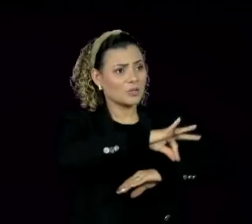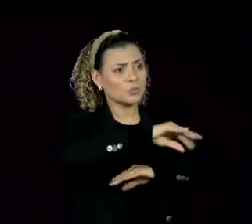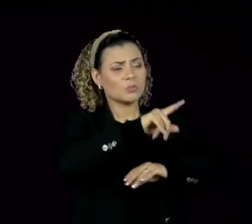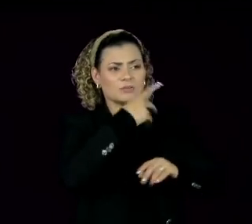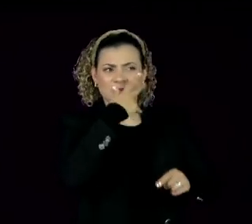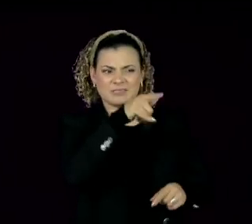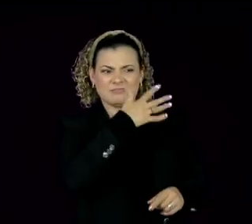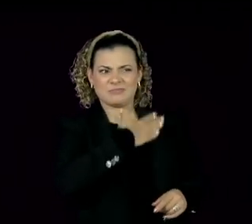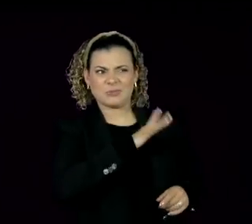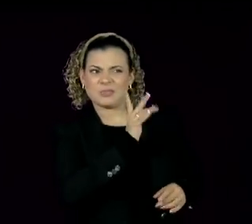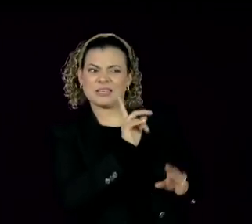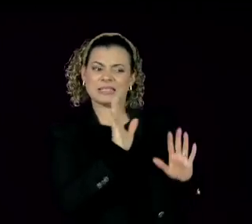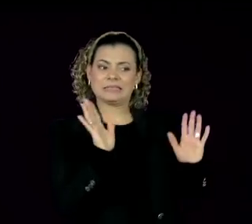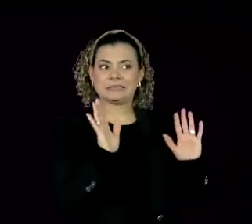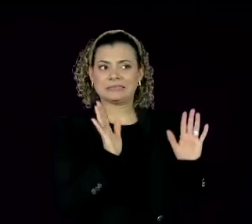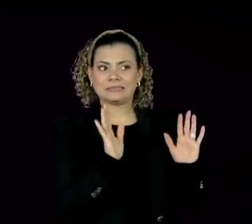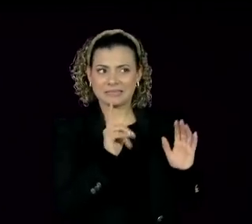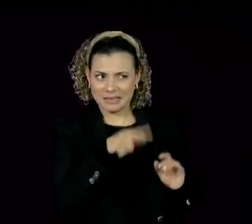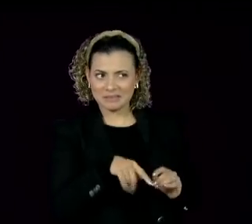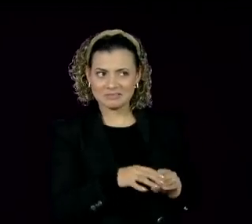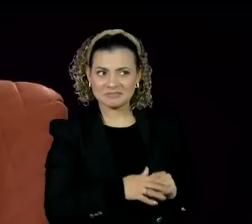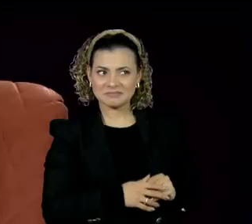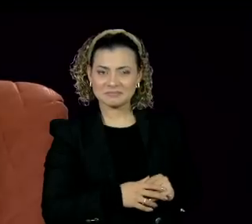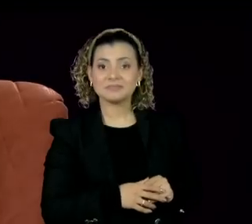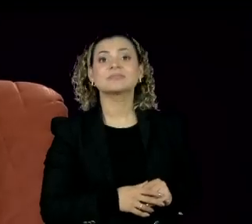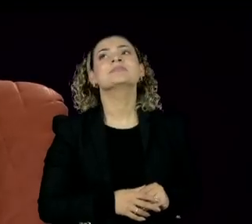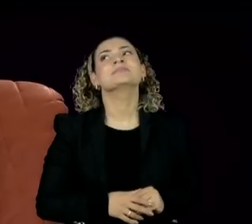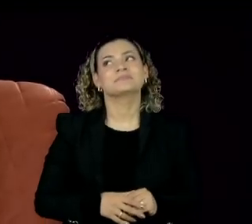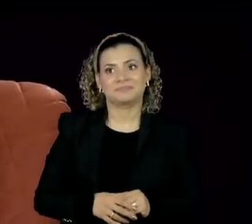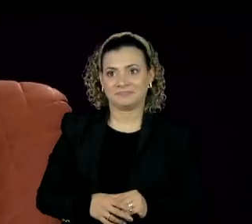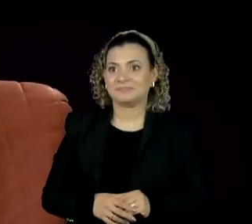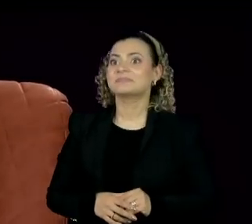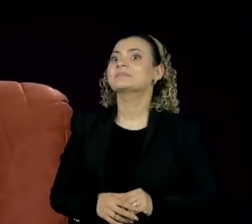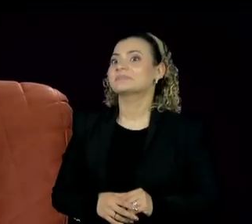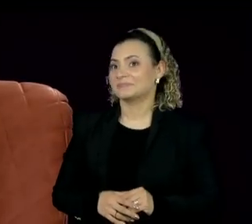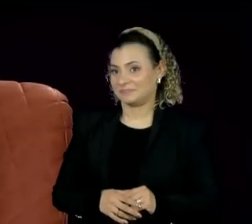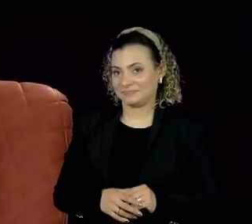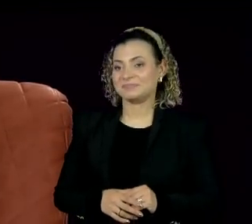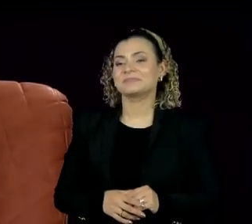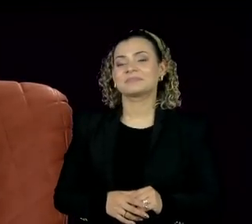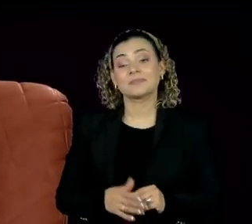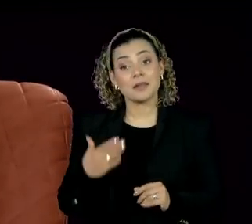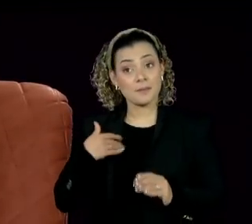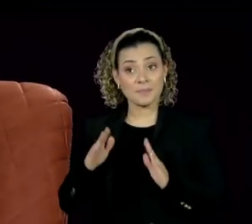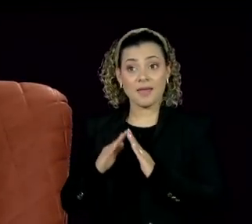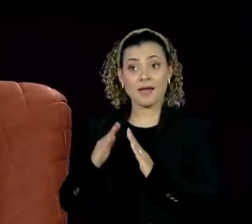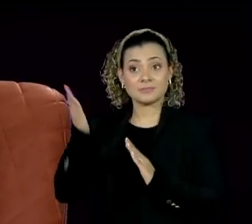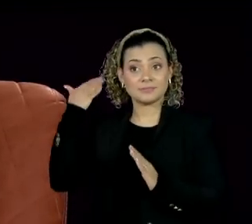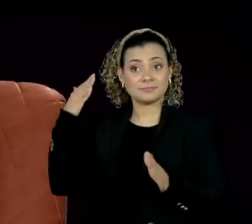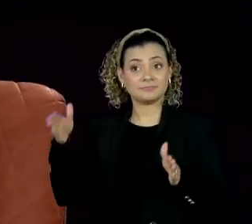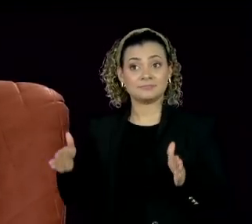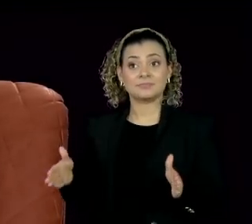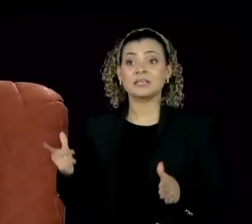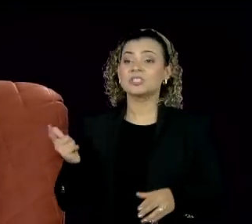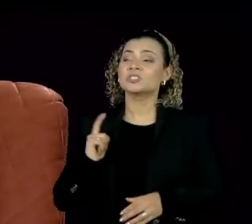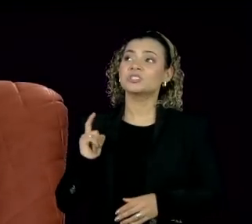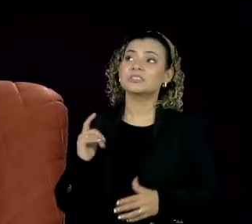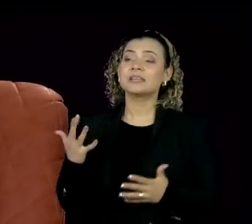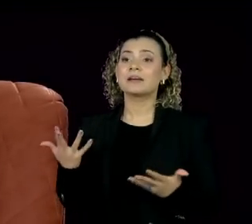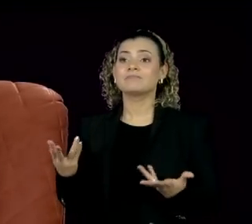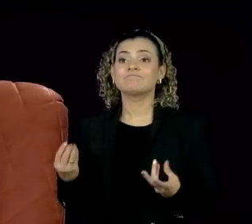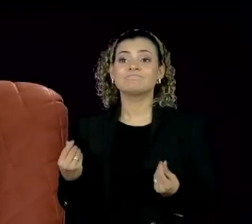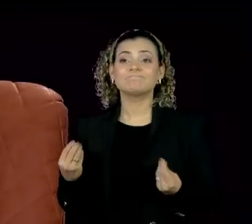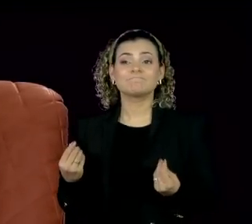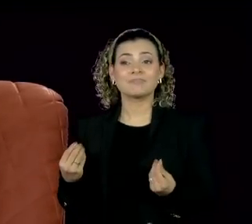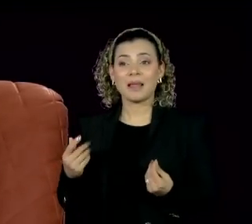bem o que você pensava que fosse. É verdade. Porque lá em casa, naquela época, gente, ainda tinha essa coisa